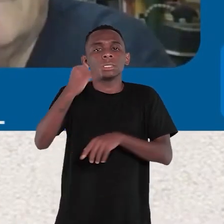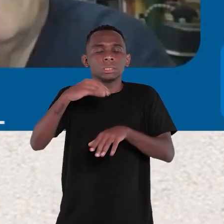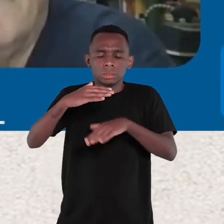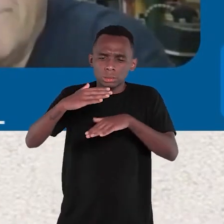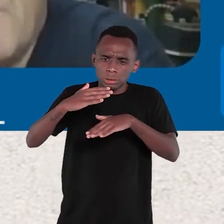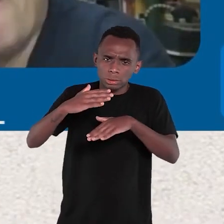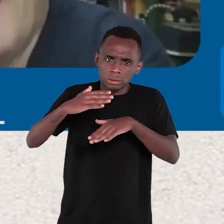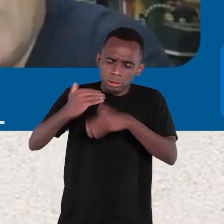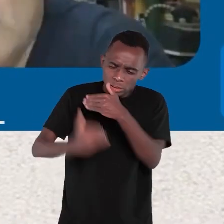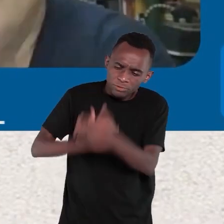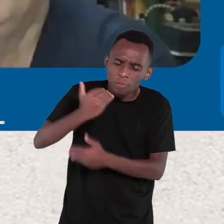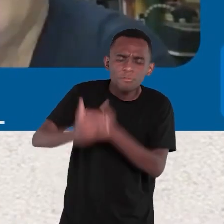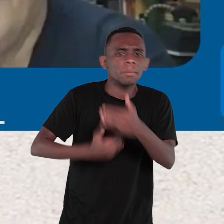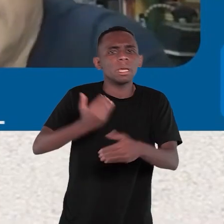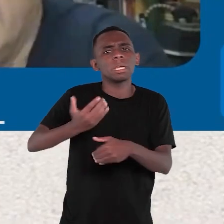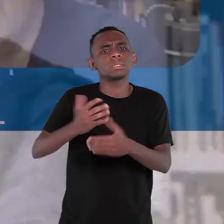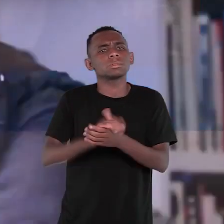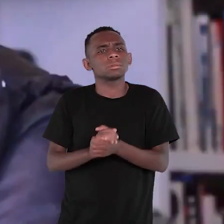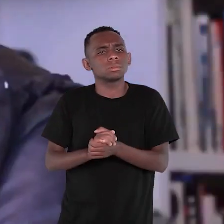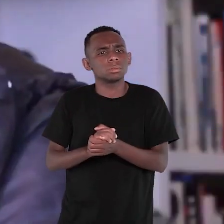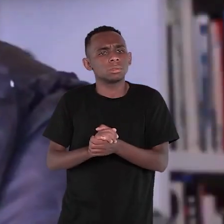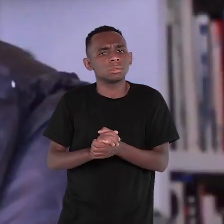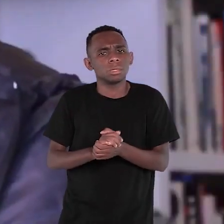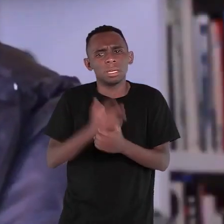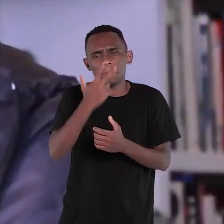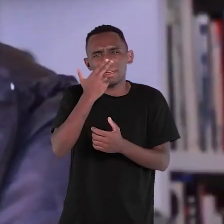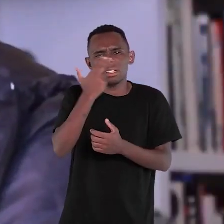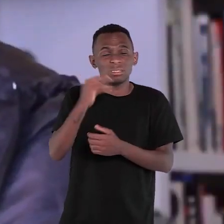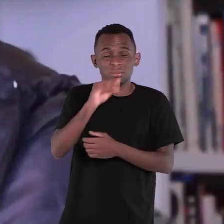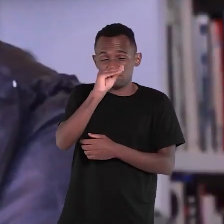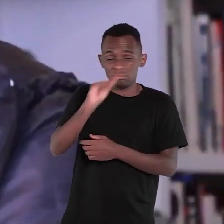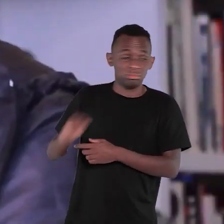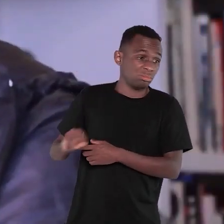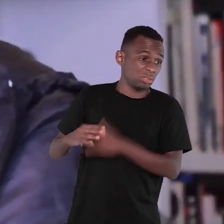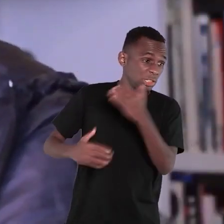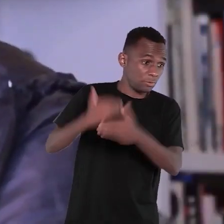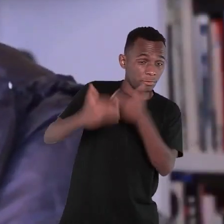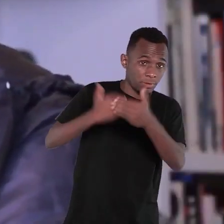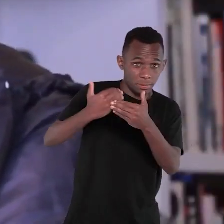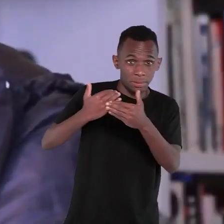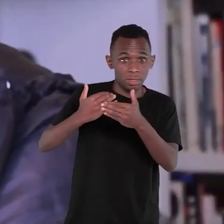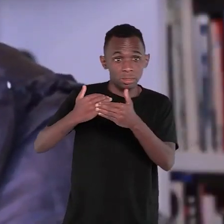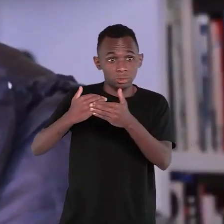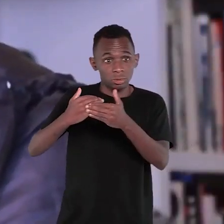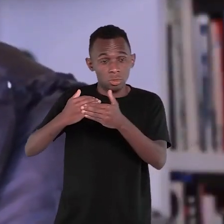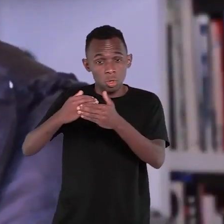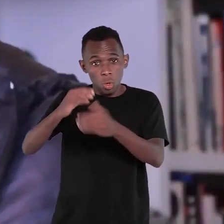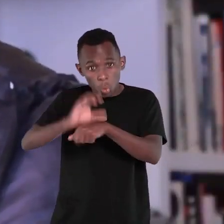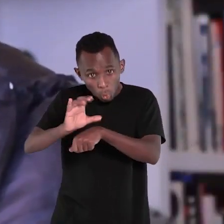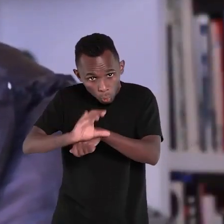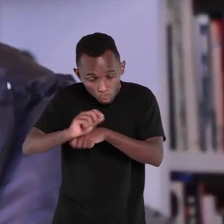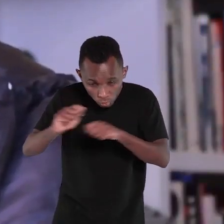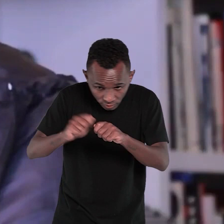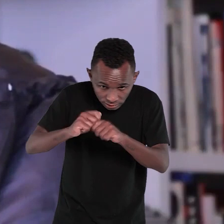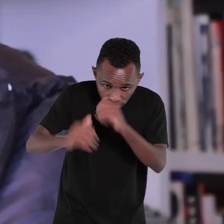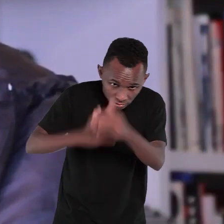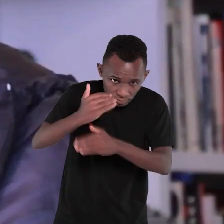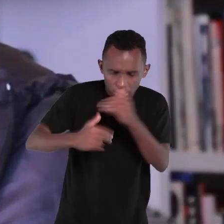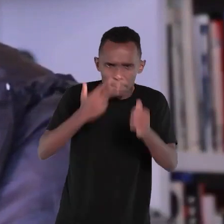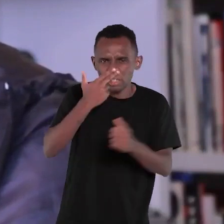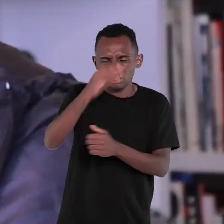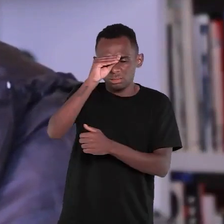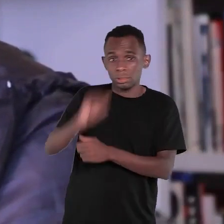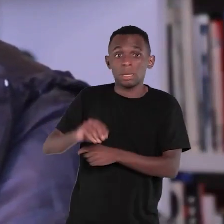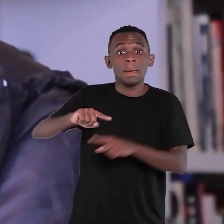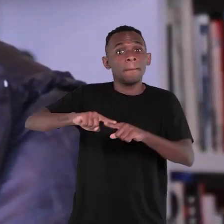fundamental. A capacitação, às vezes relegada a segundo plano, dada um sentido prático de lidar com livros, né, que sempre